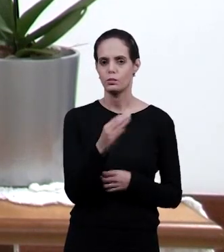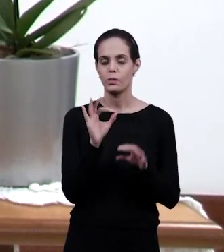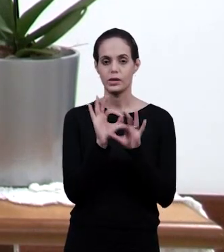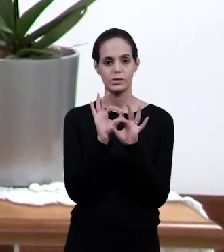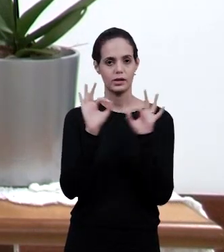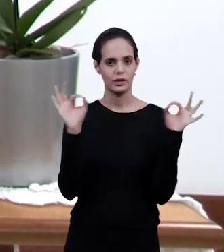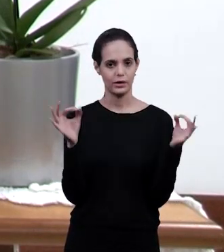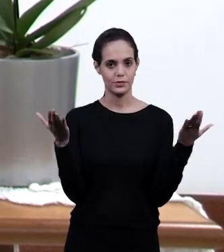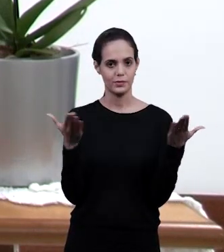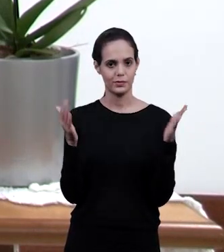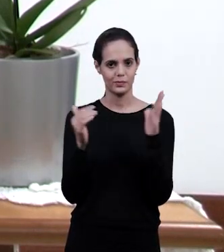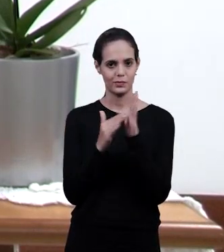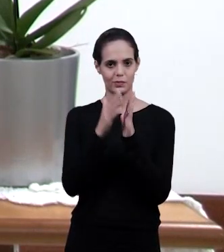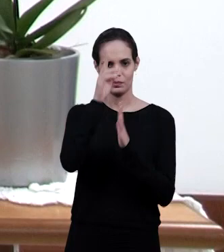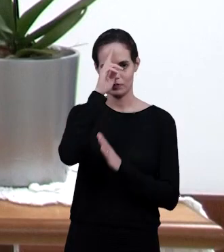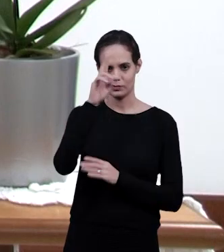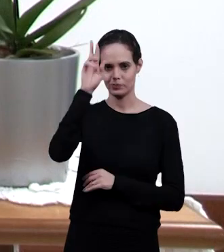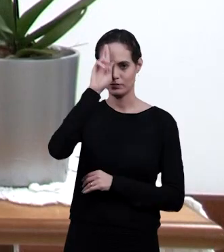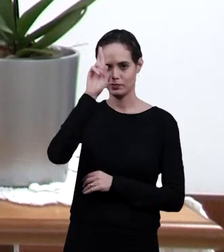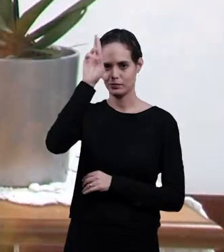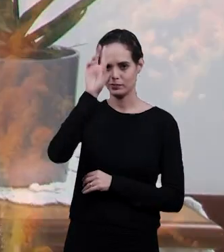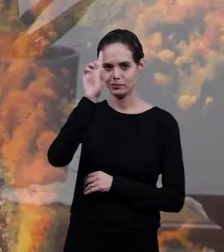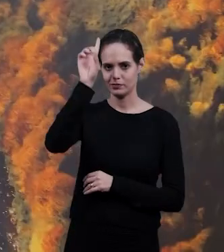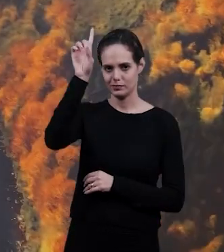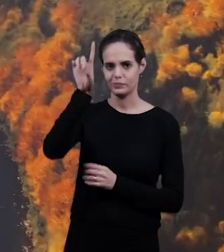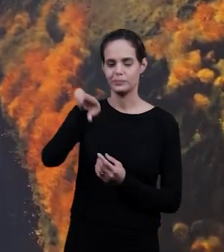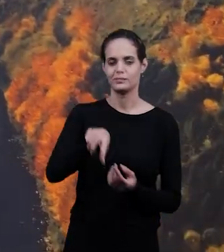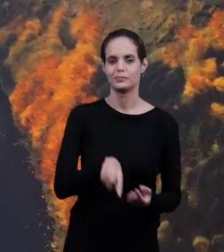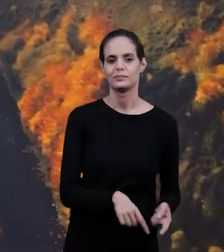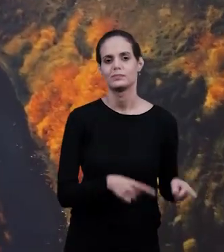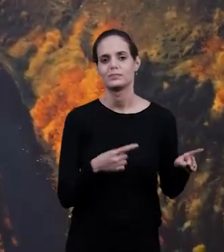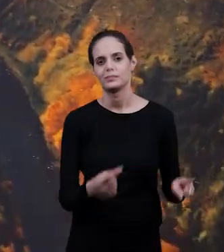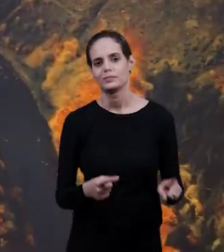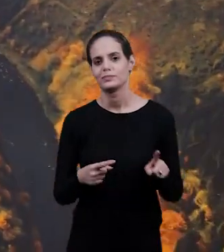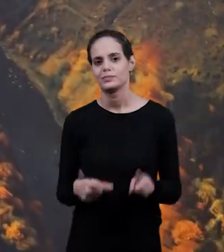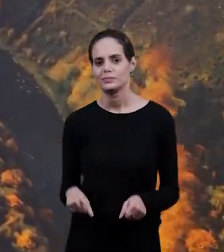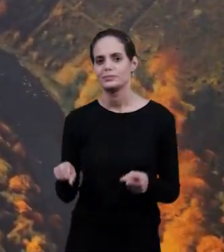colocação. Vamos louvar ao nome do nosso Deus.